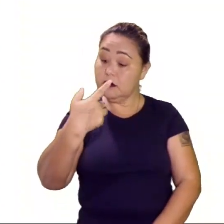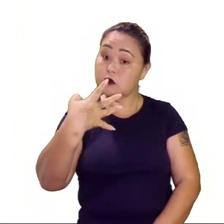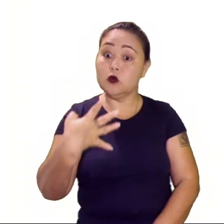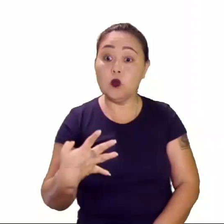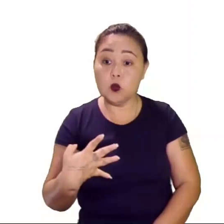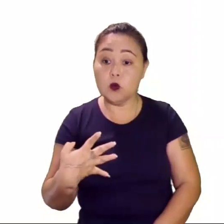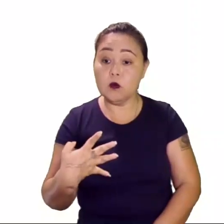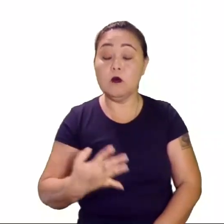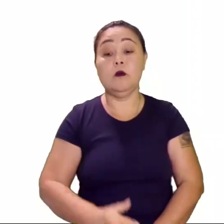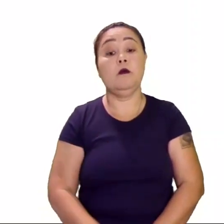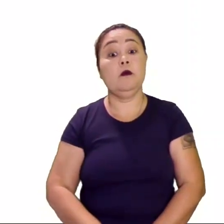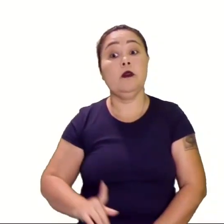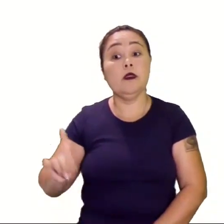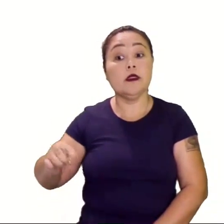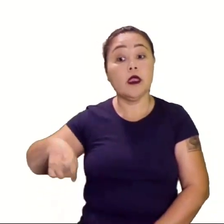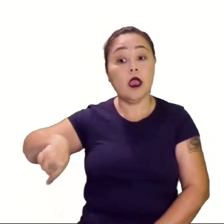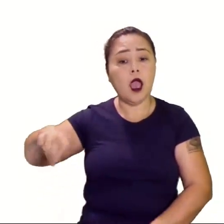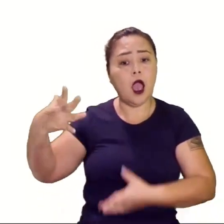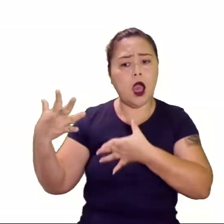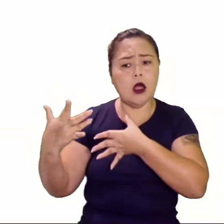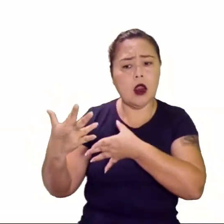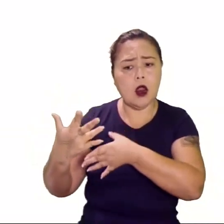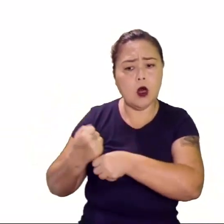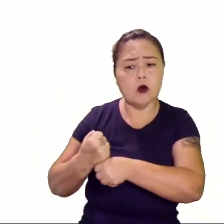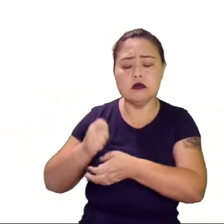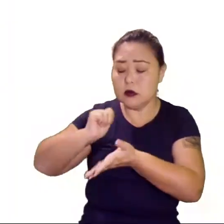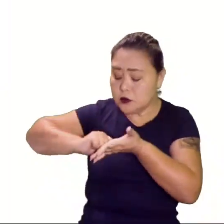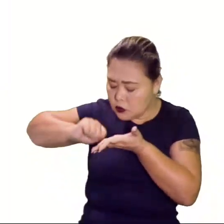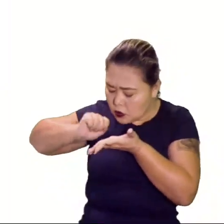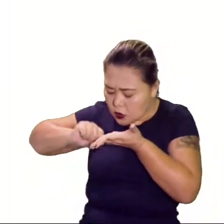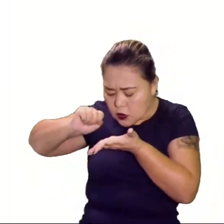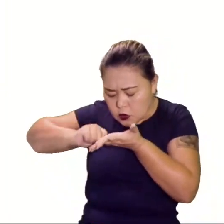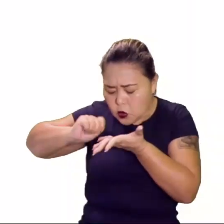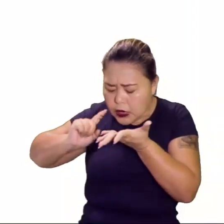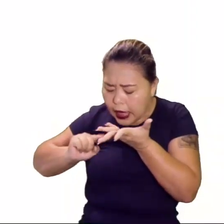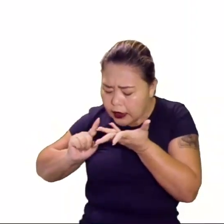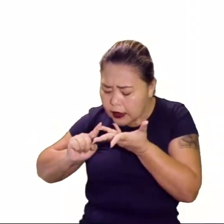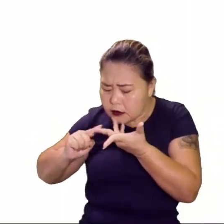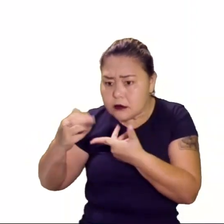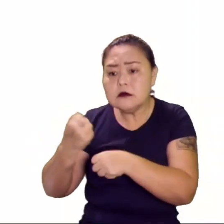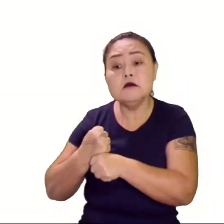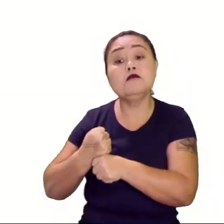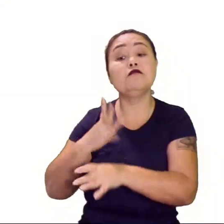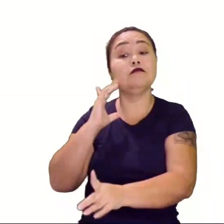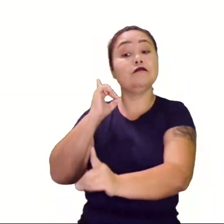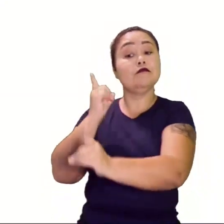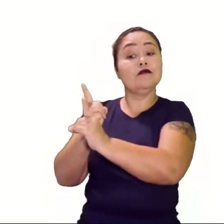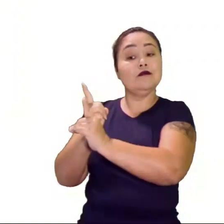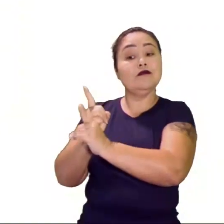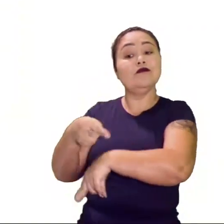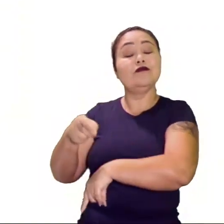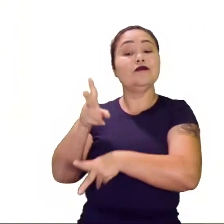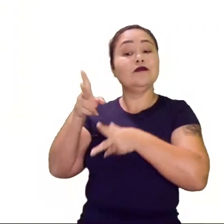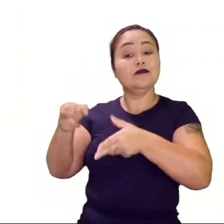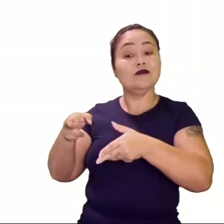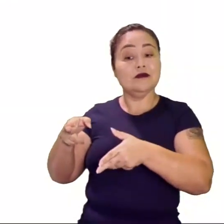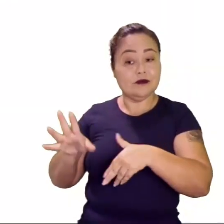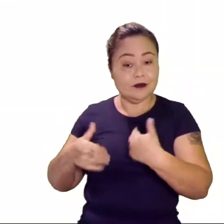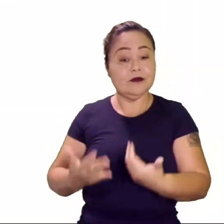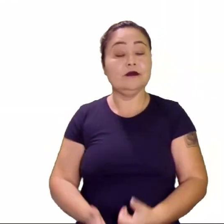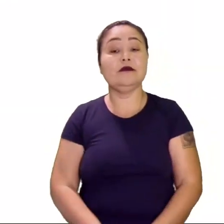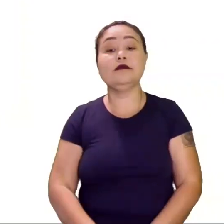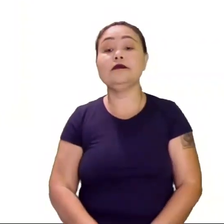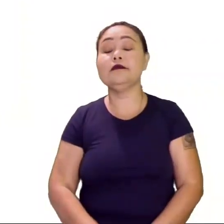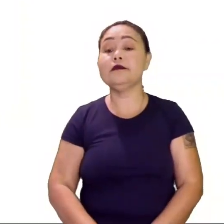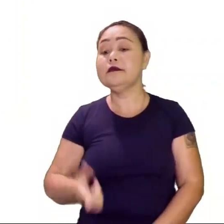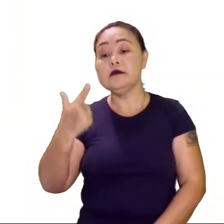124. Para quem fez a soma manual aqui, somando todos os termos, também tem que achar o mesmo resultado. Isso.